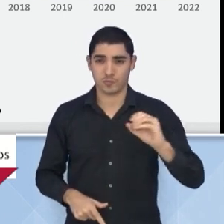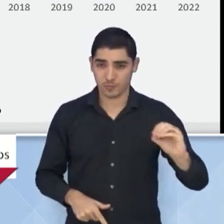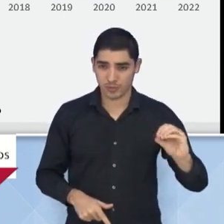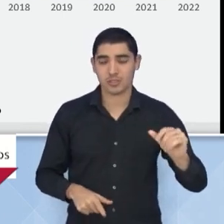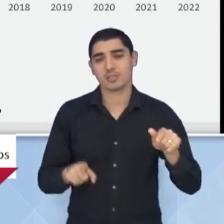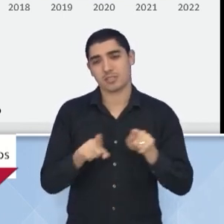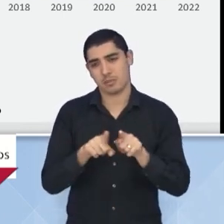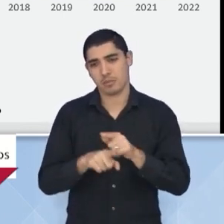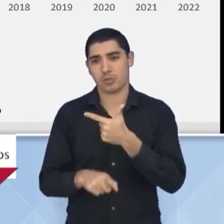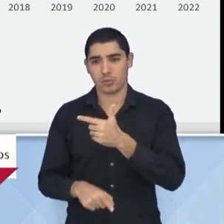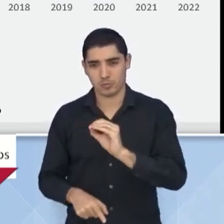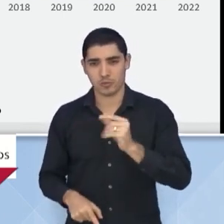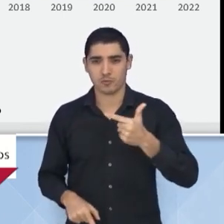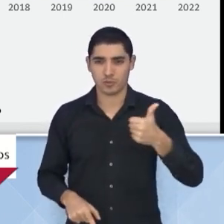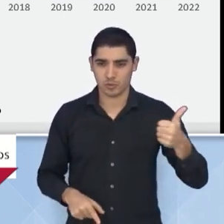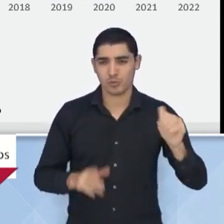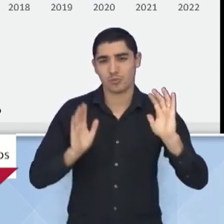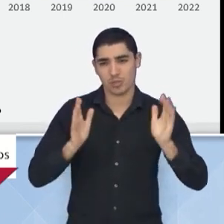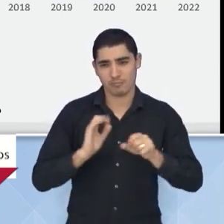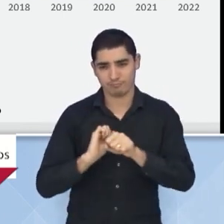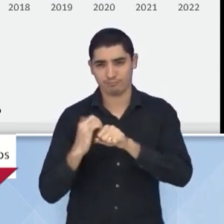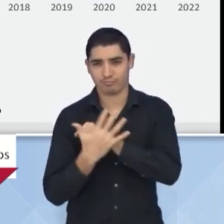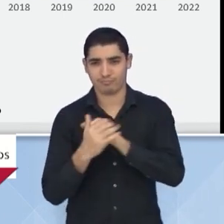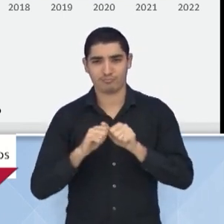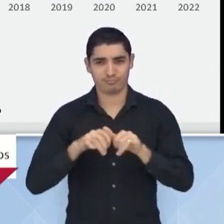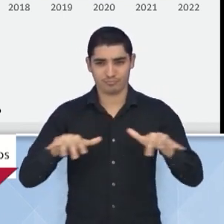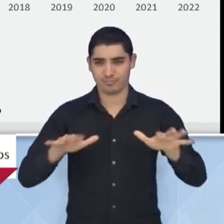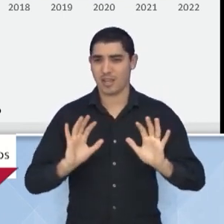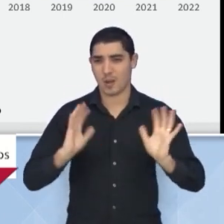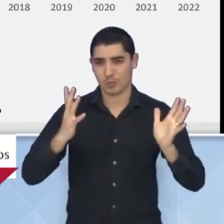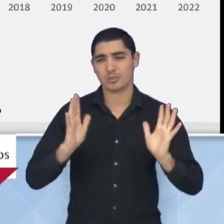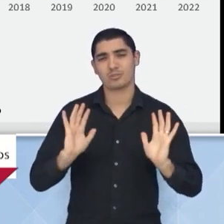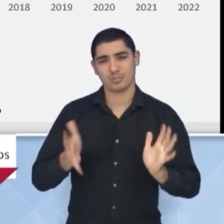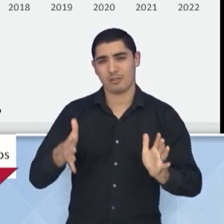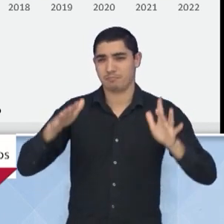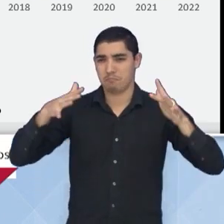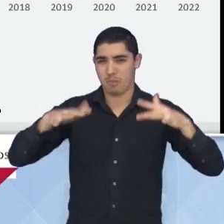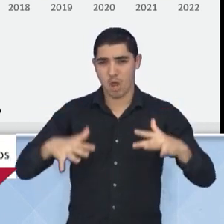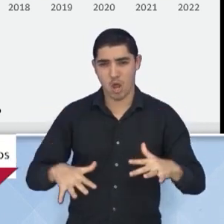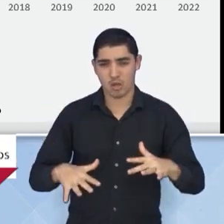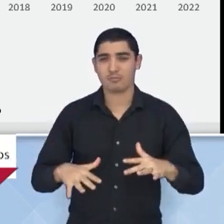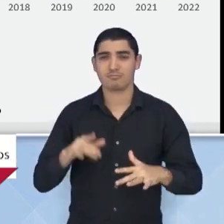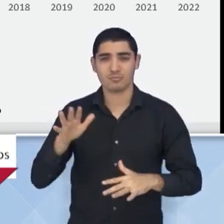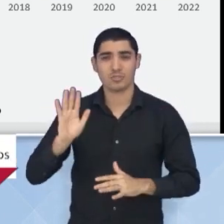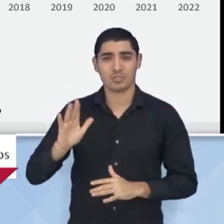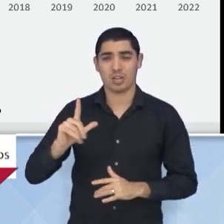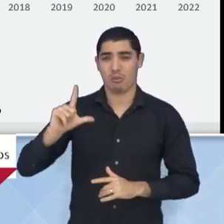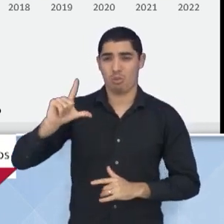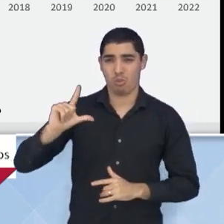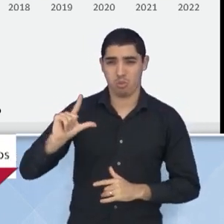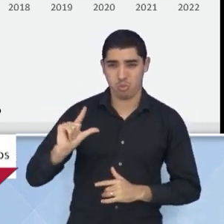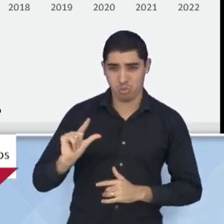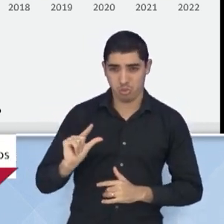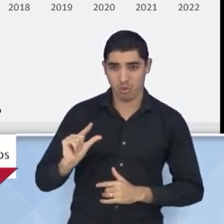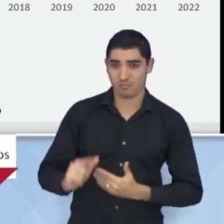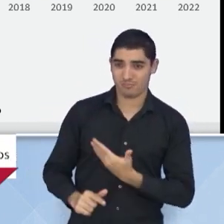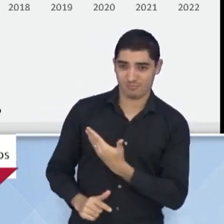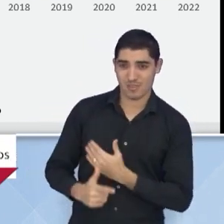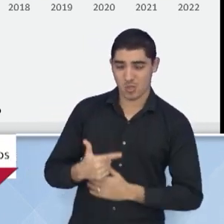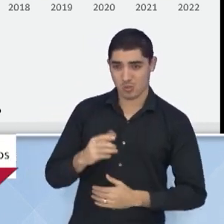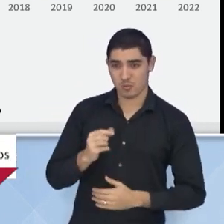realmente da nota a média chegou a ao menor nível aí em 2021